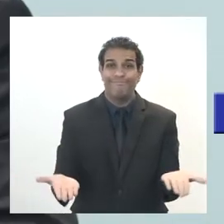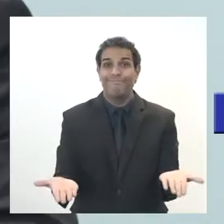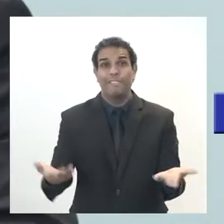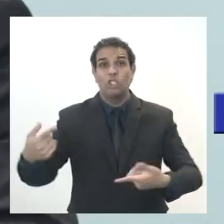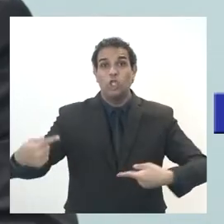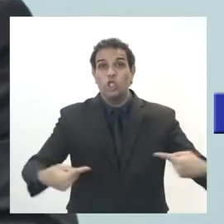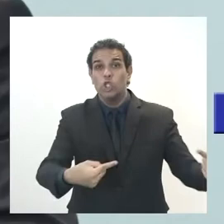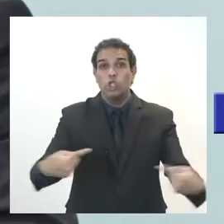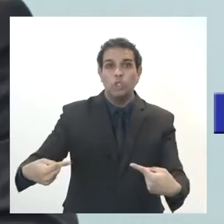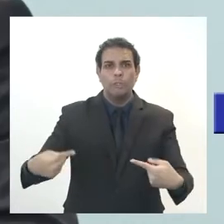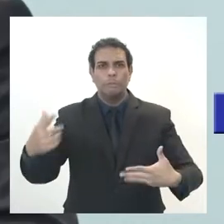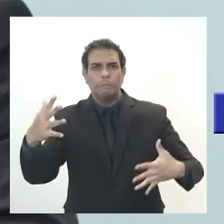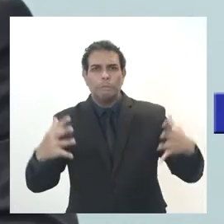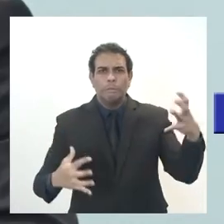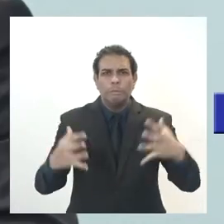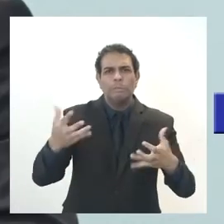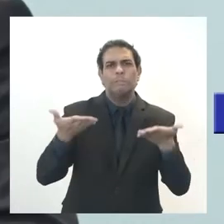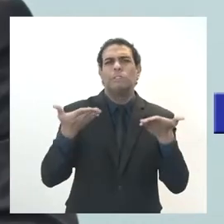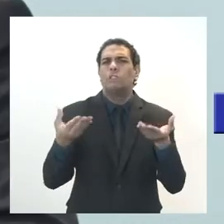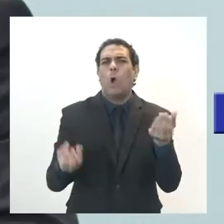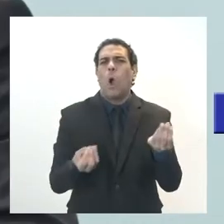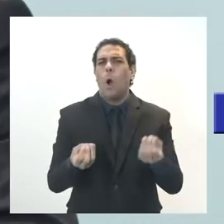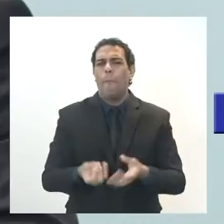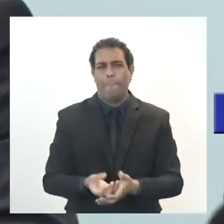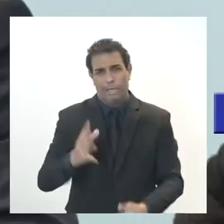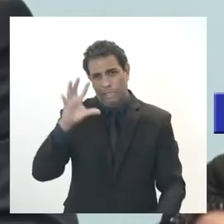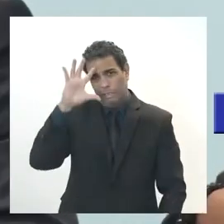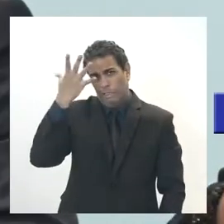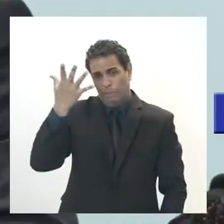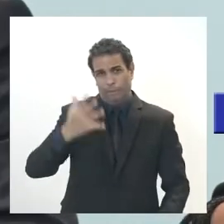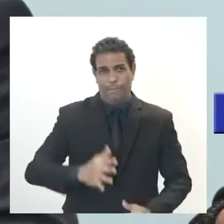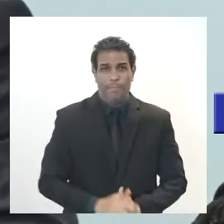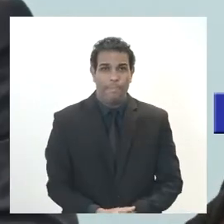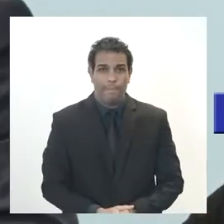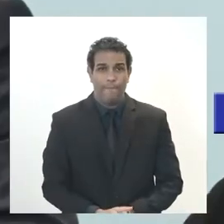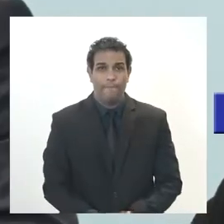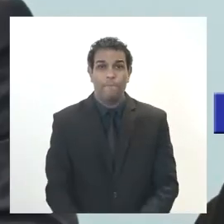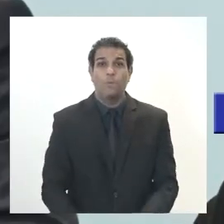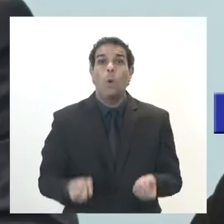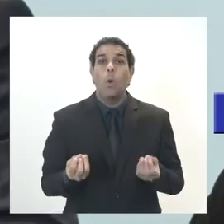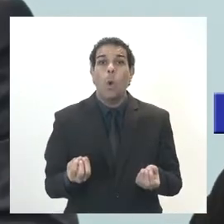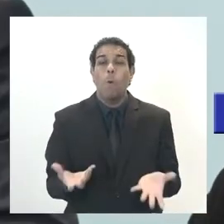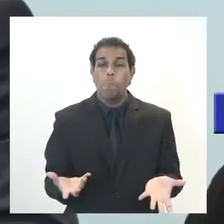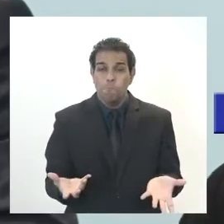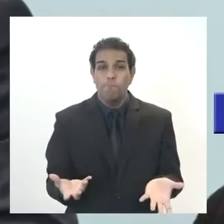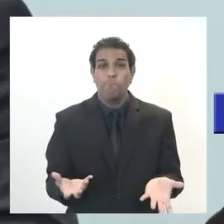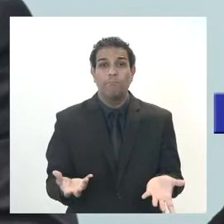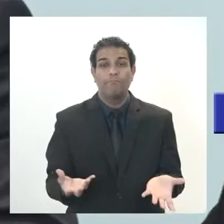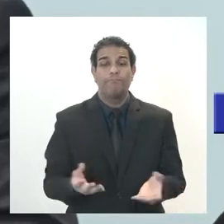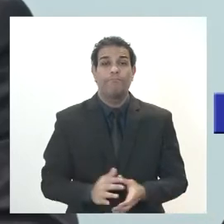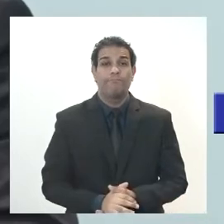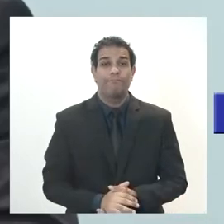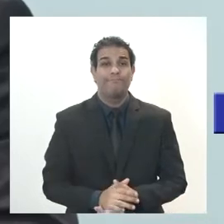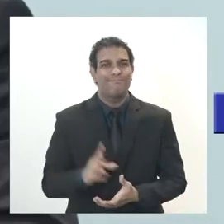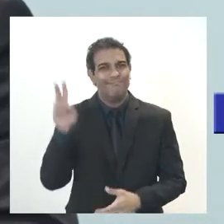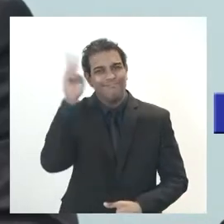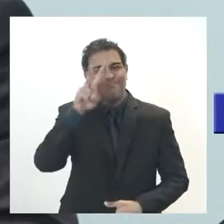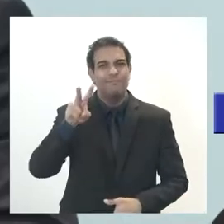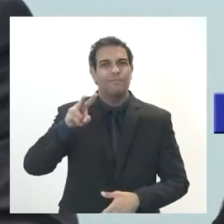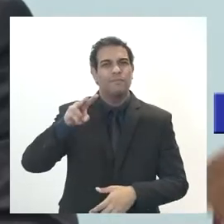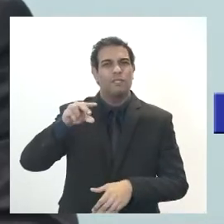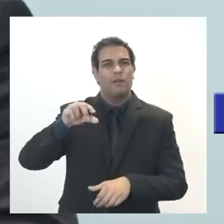disputa é essa disputa é se faz por todas as reformas